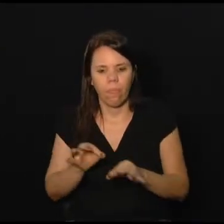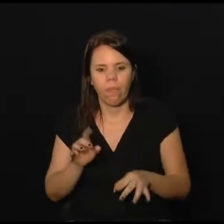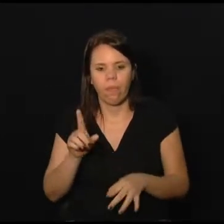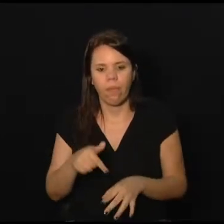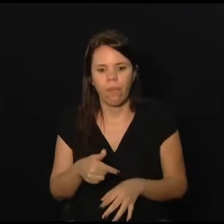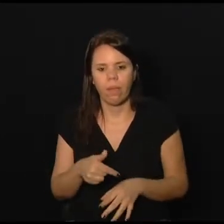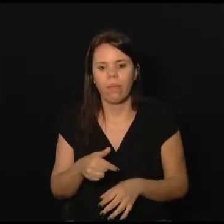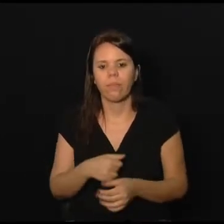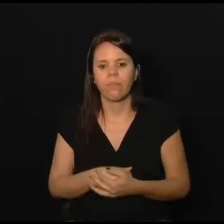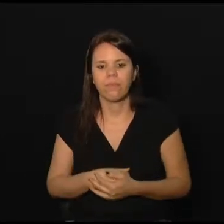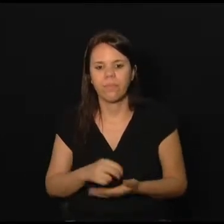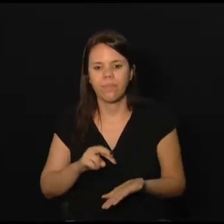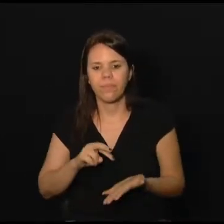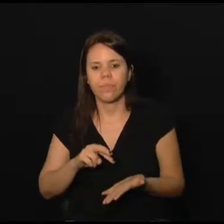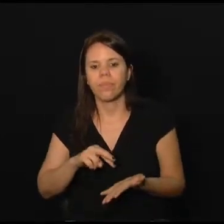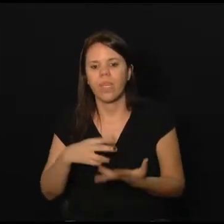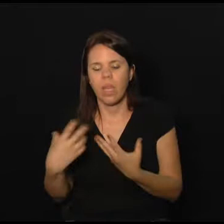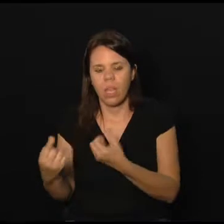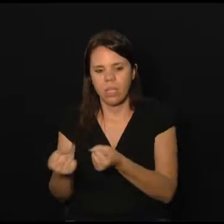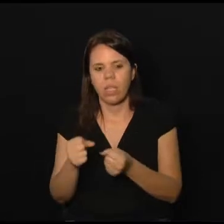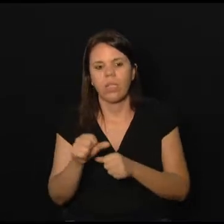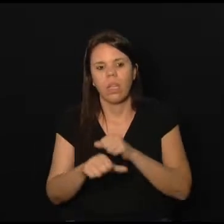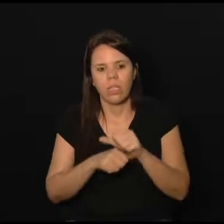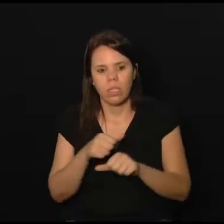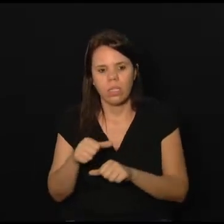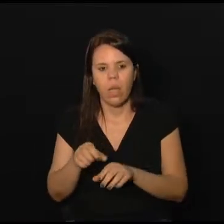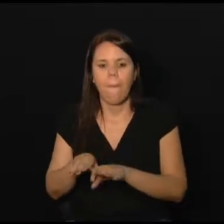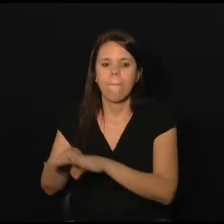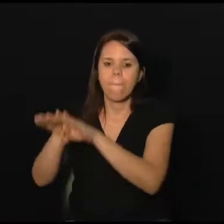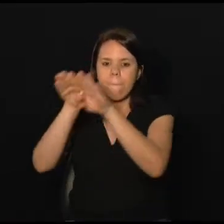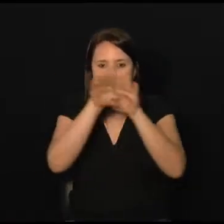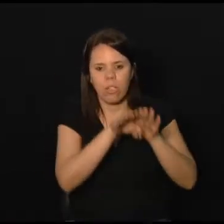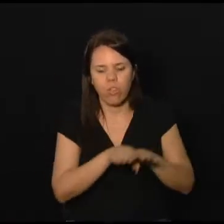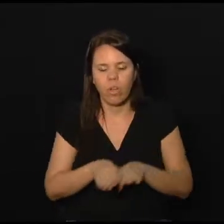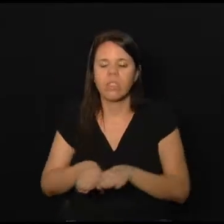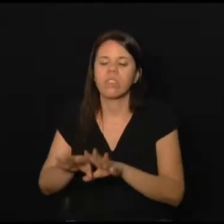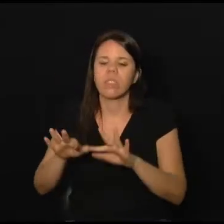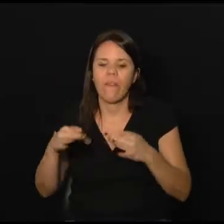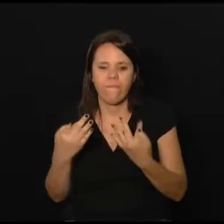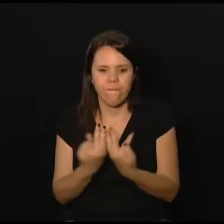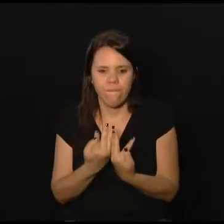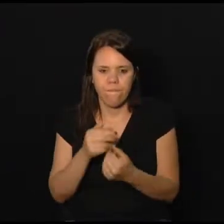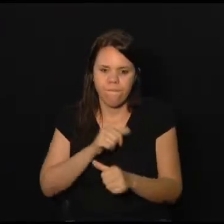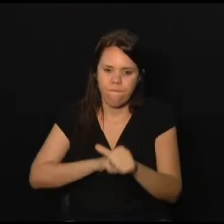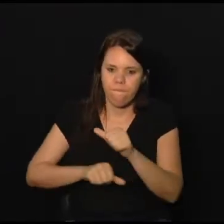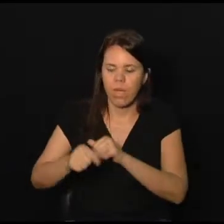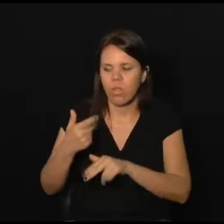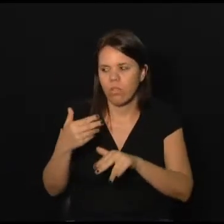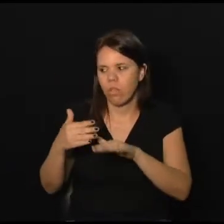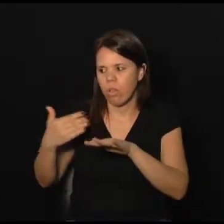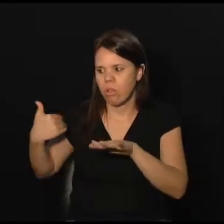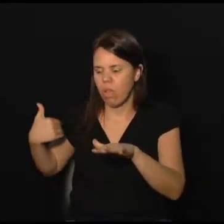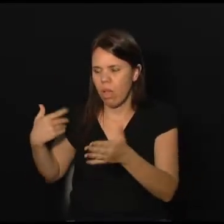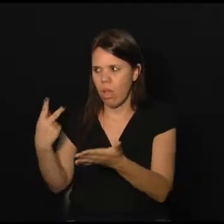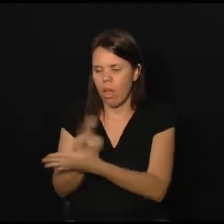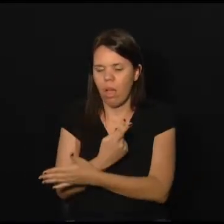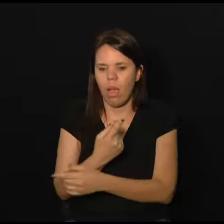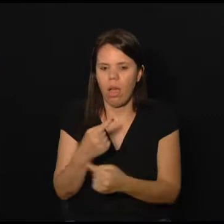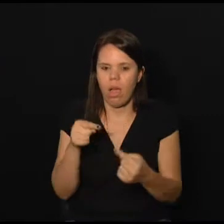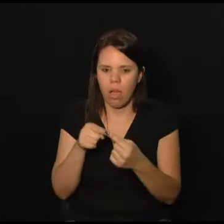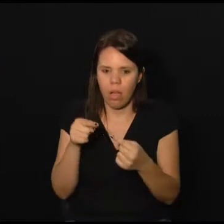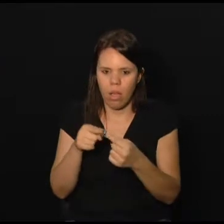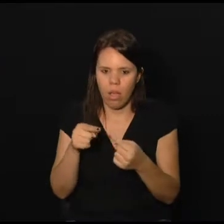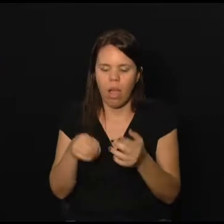essa ressignificação, o padronizar a família, né? Mudar as coisas que estavam erradas e